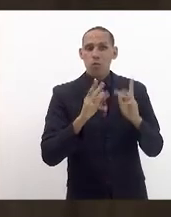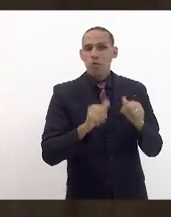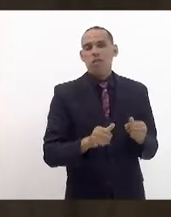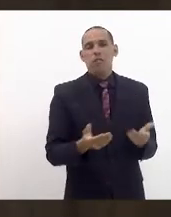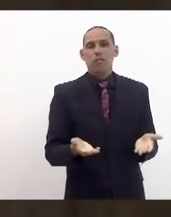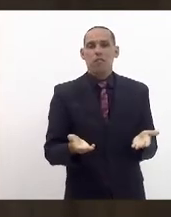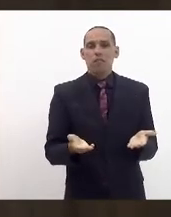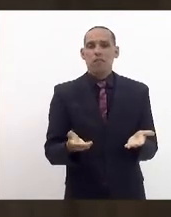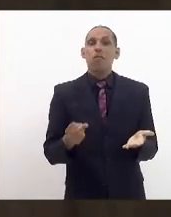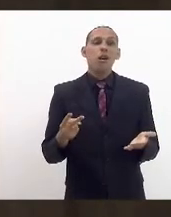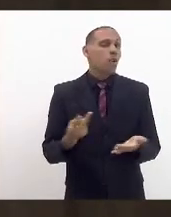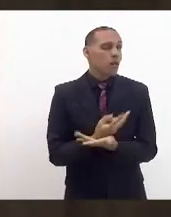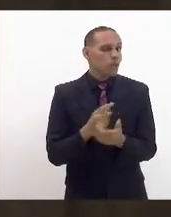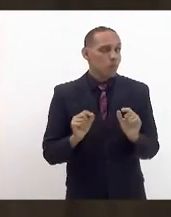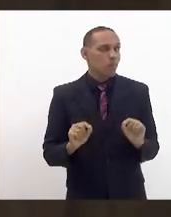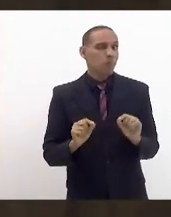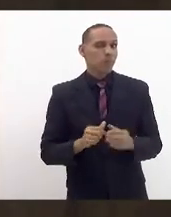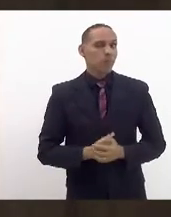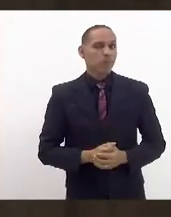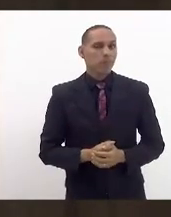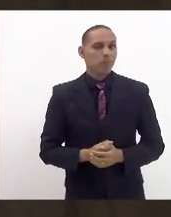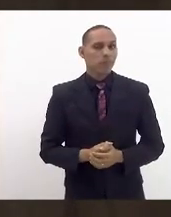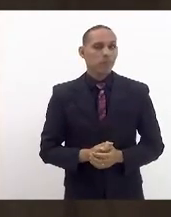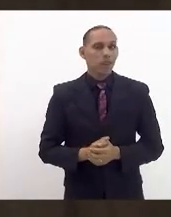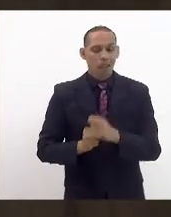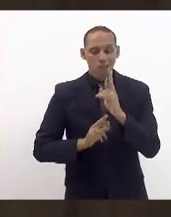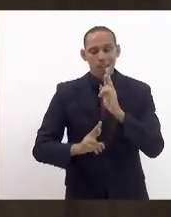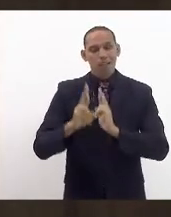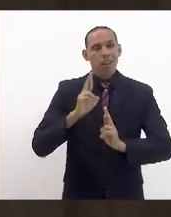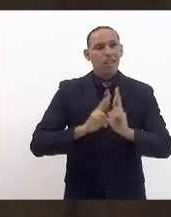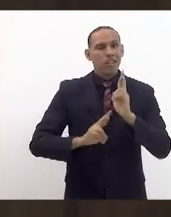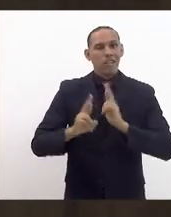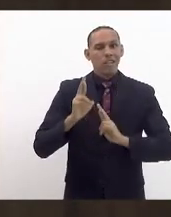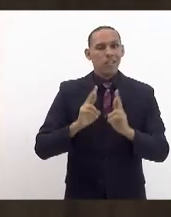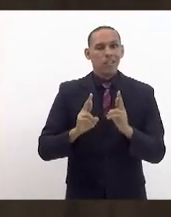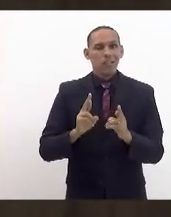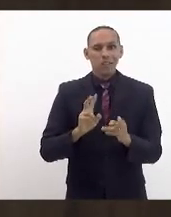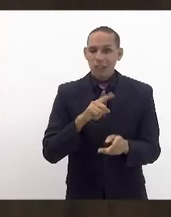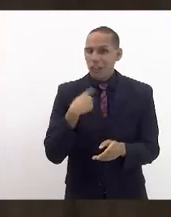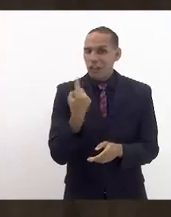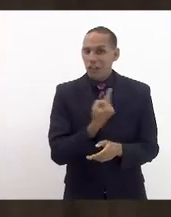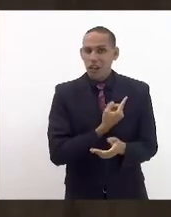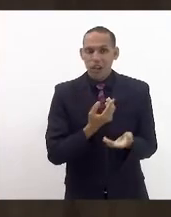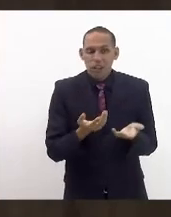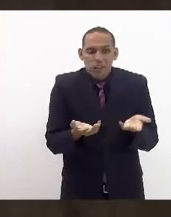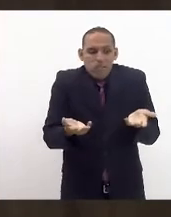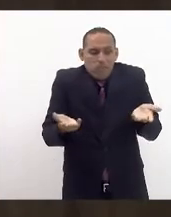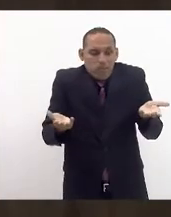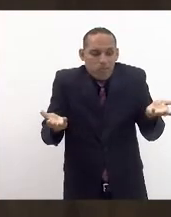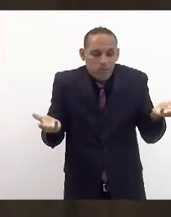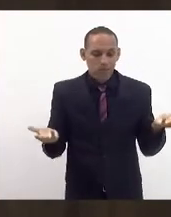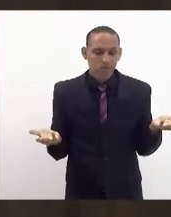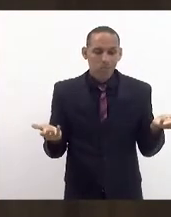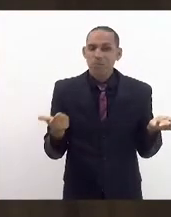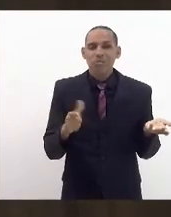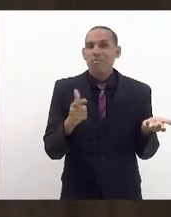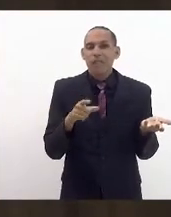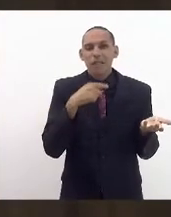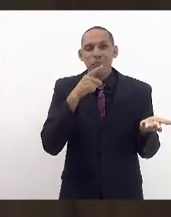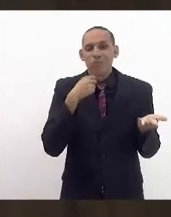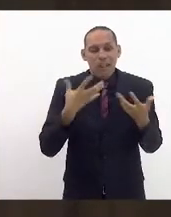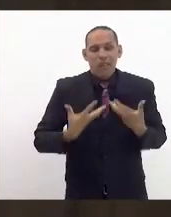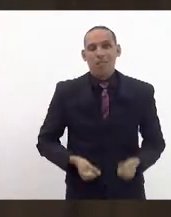que acontece é essa relação que para nós está sendo, sabe, não tem mais como